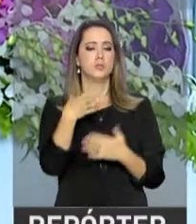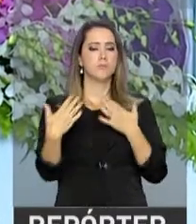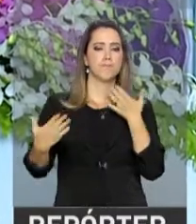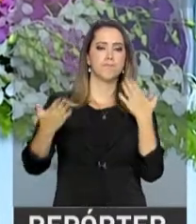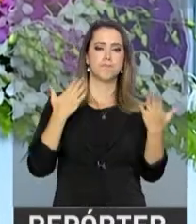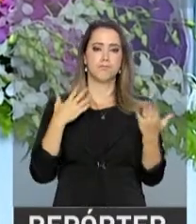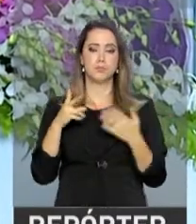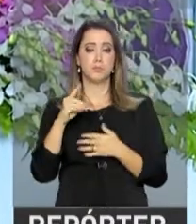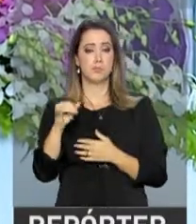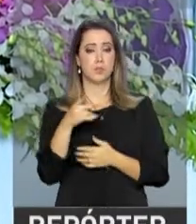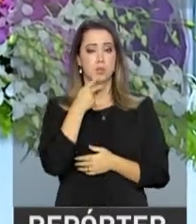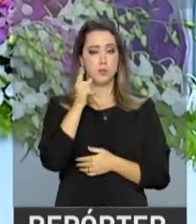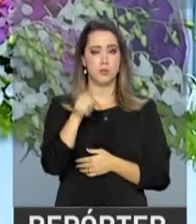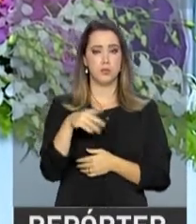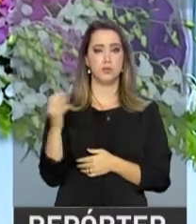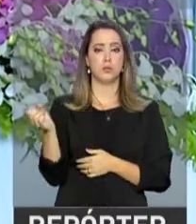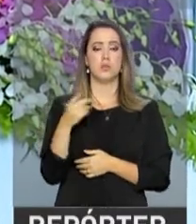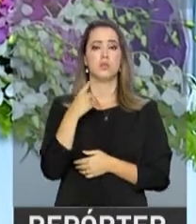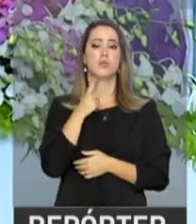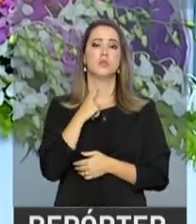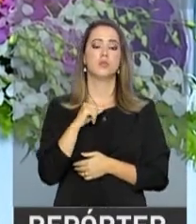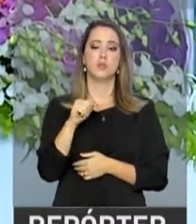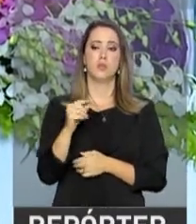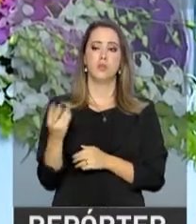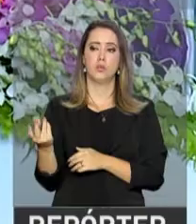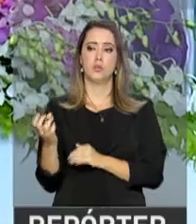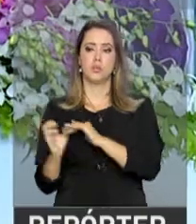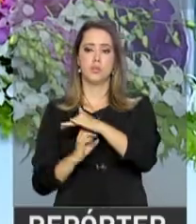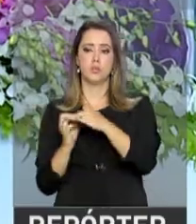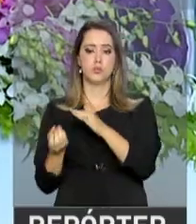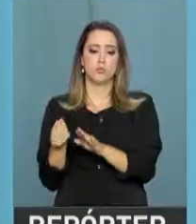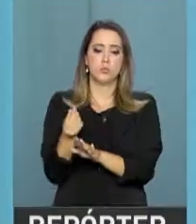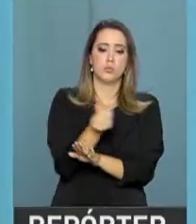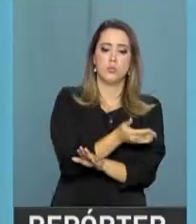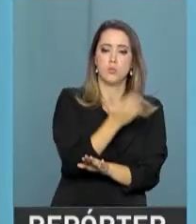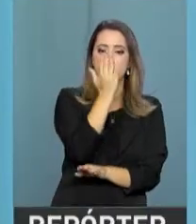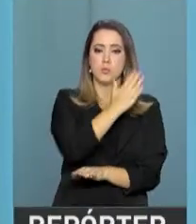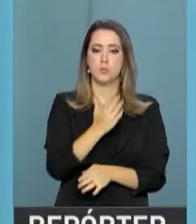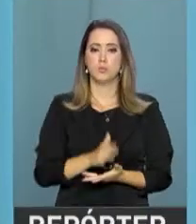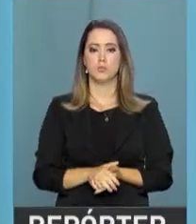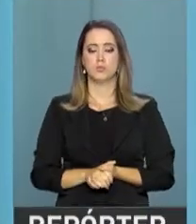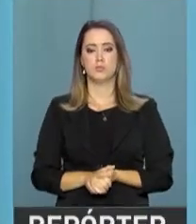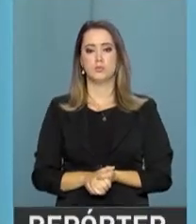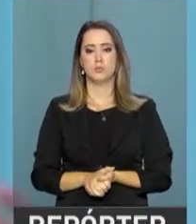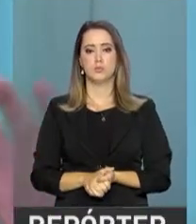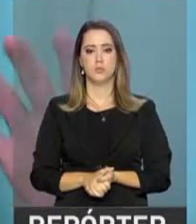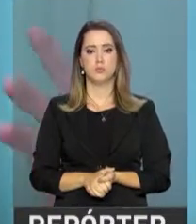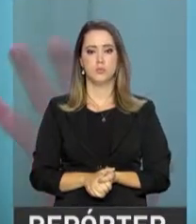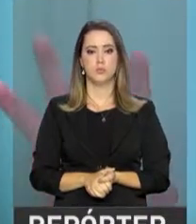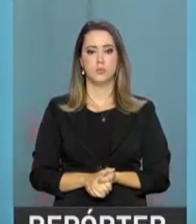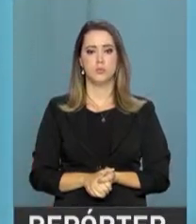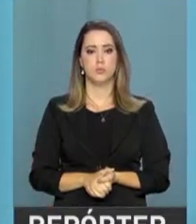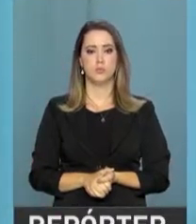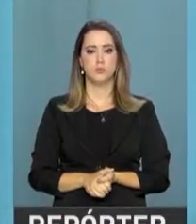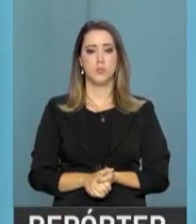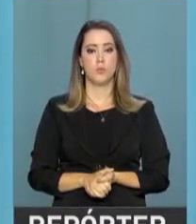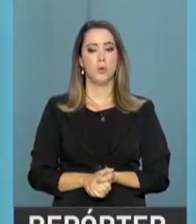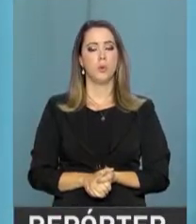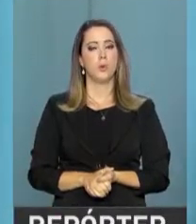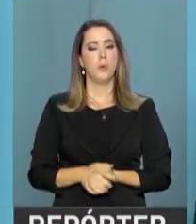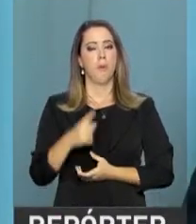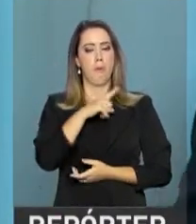do dia e falou das intenções de investimentos no brasil hoje atende cerca de 12